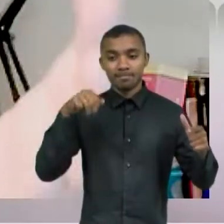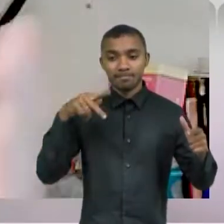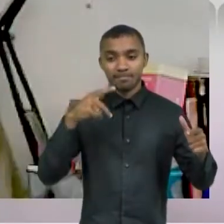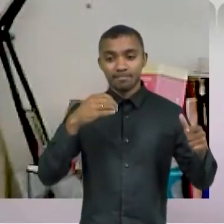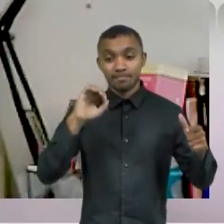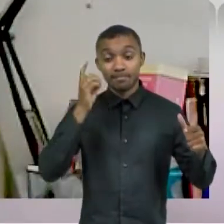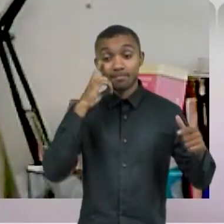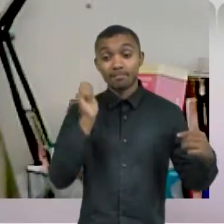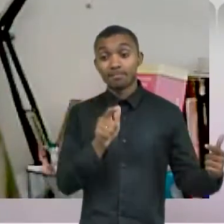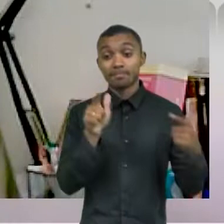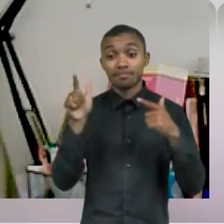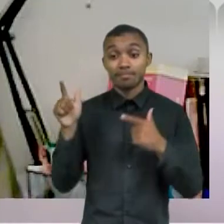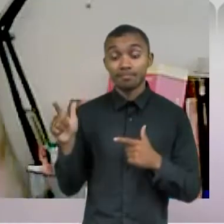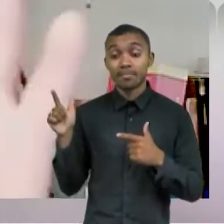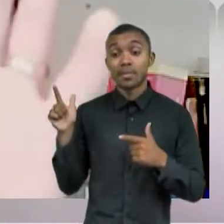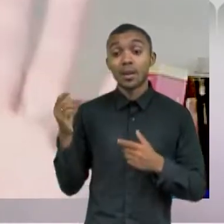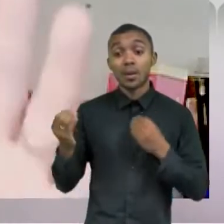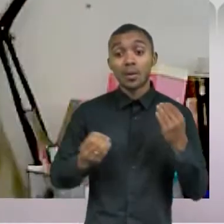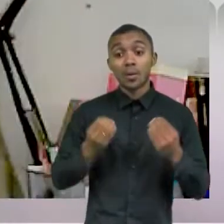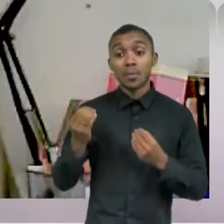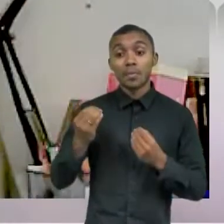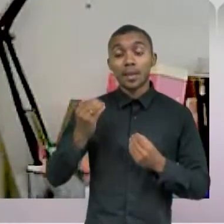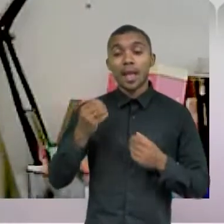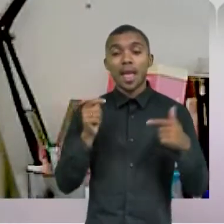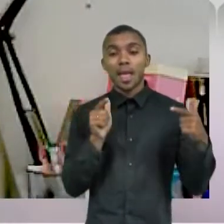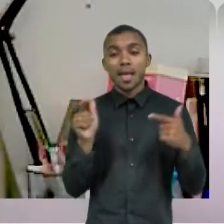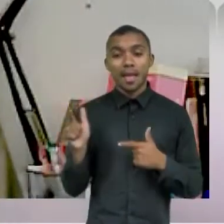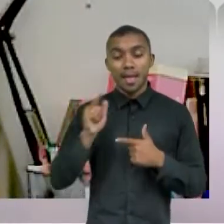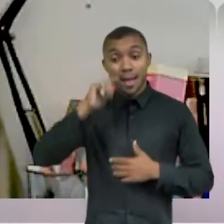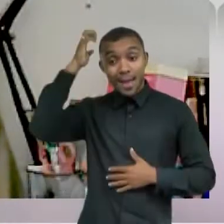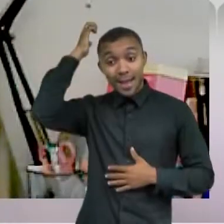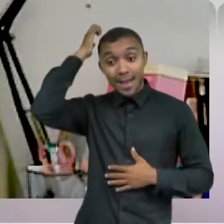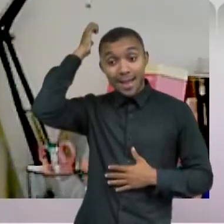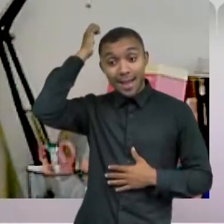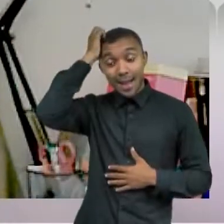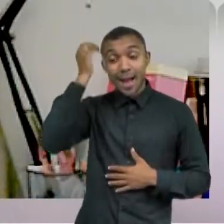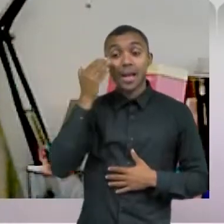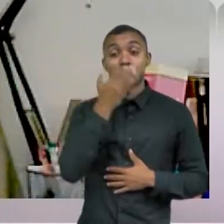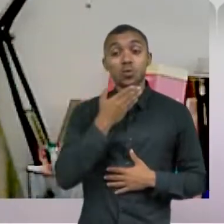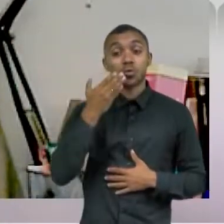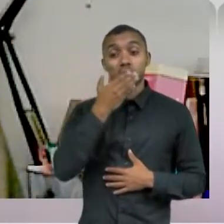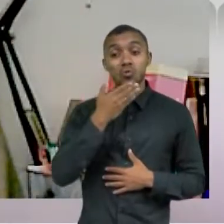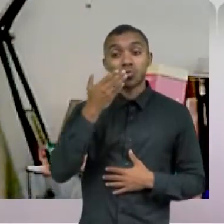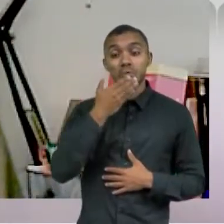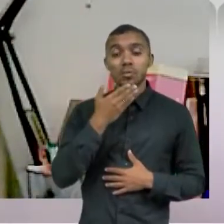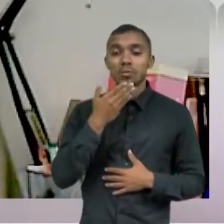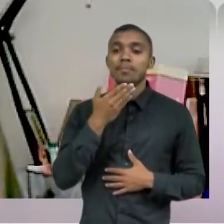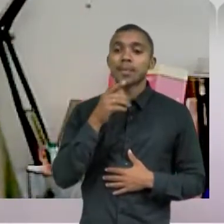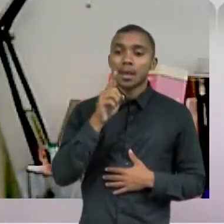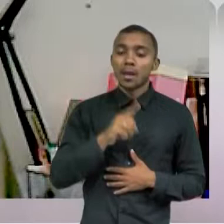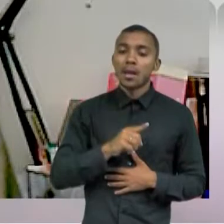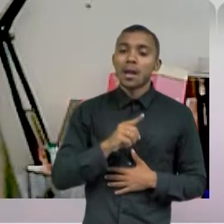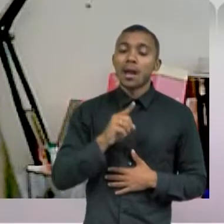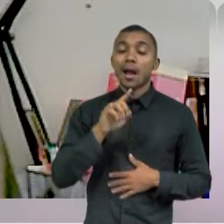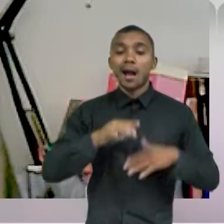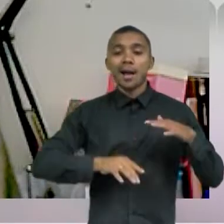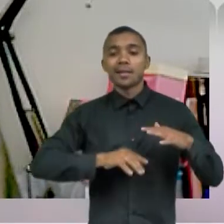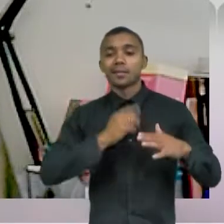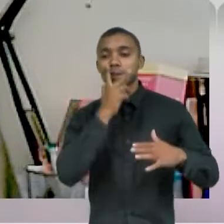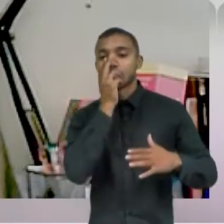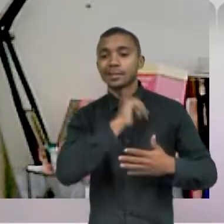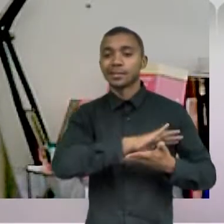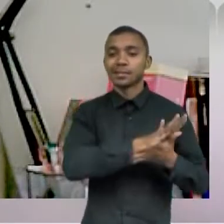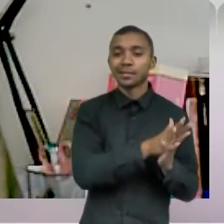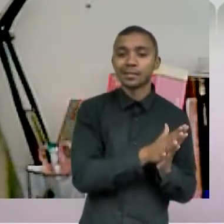ele foi chamado da época, inclusive, pelos concorrentes do rei do açúcar, o que também era motivo de muito preconceito, viu,